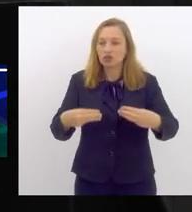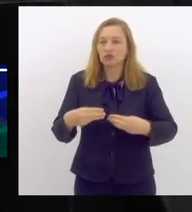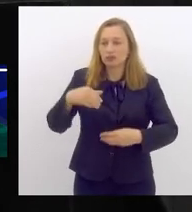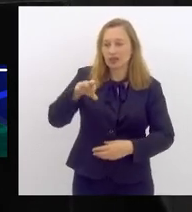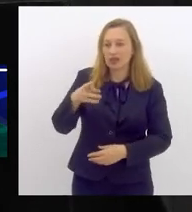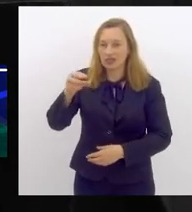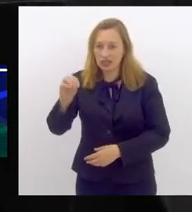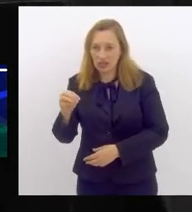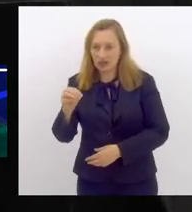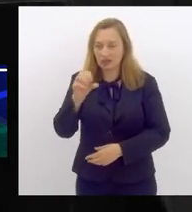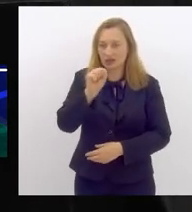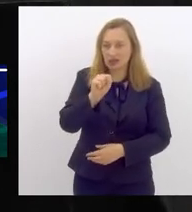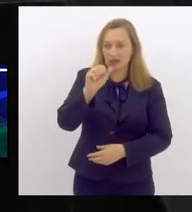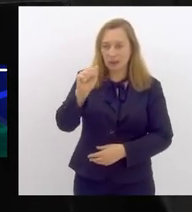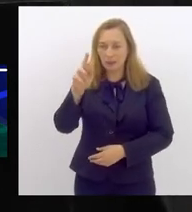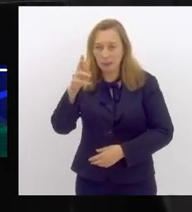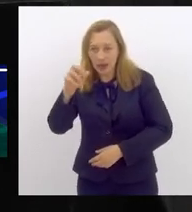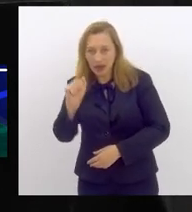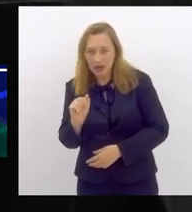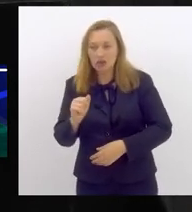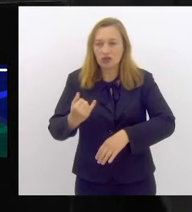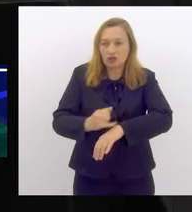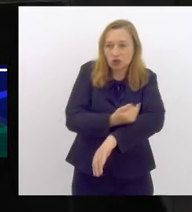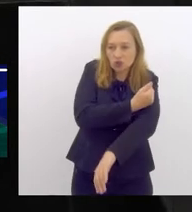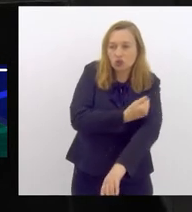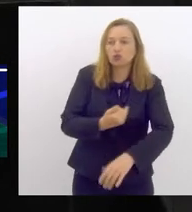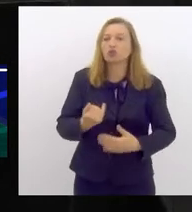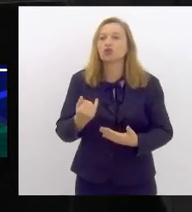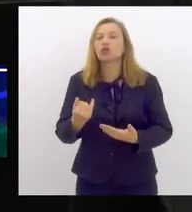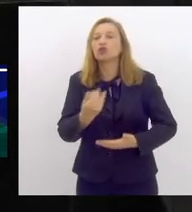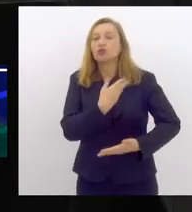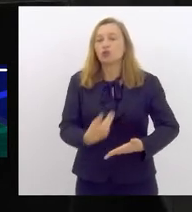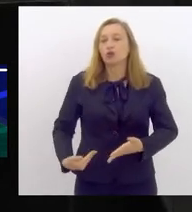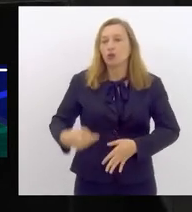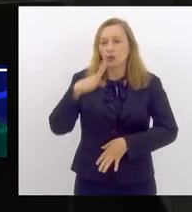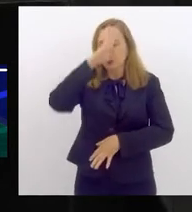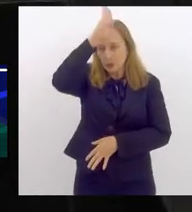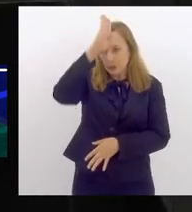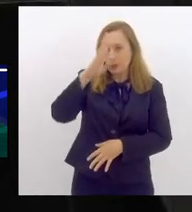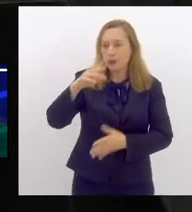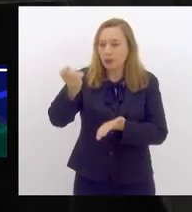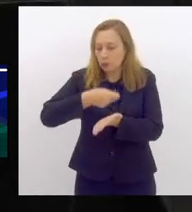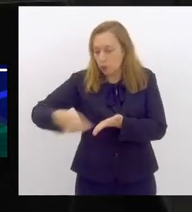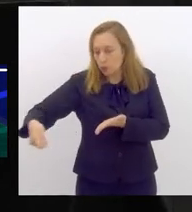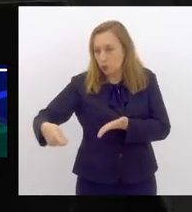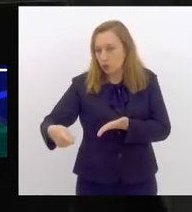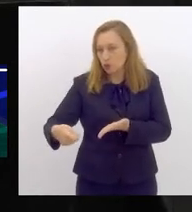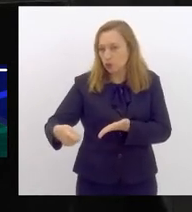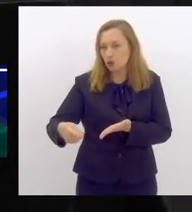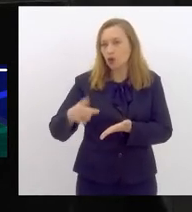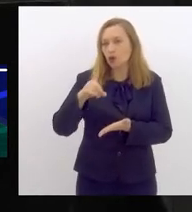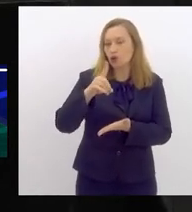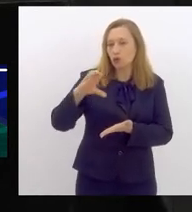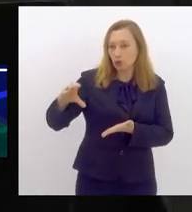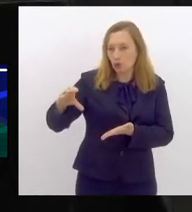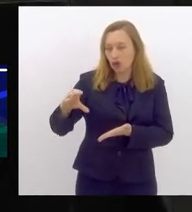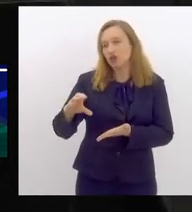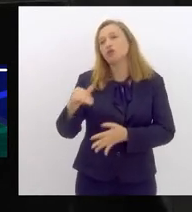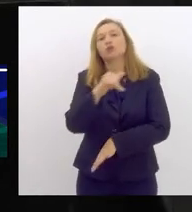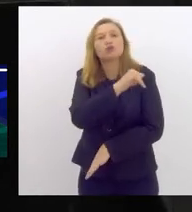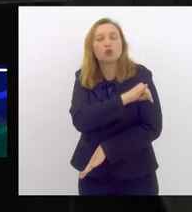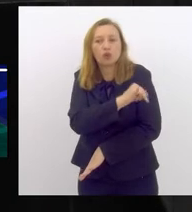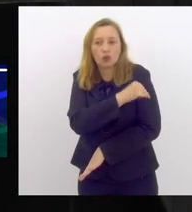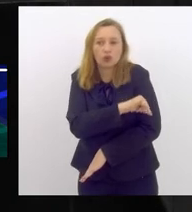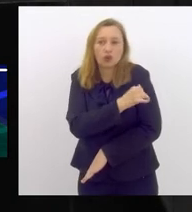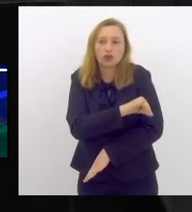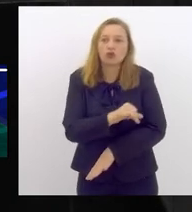Marcelo Sampaio Ministro de infraestrutura do Governo bolsonaro assinou com Docas do Rio de